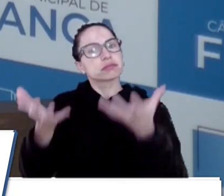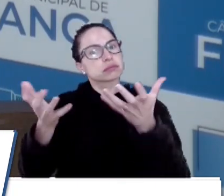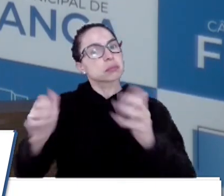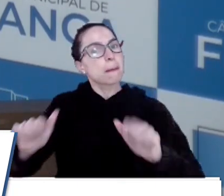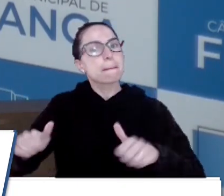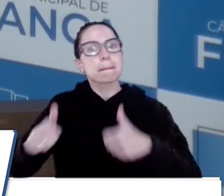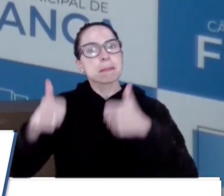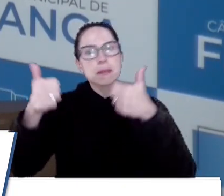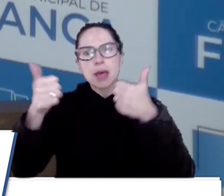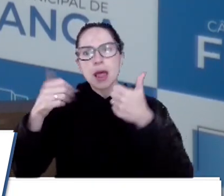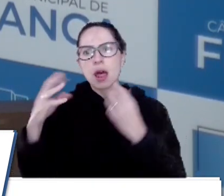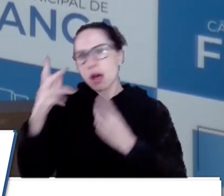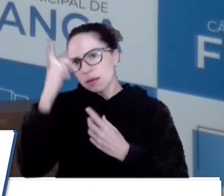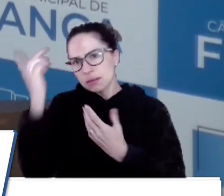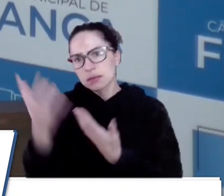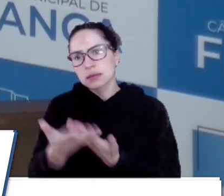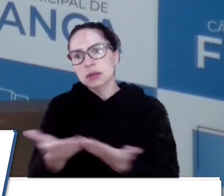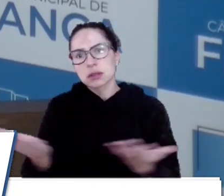as pessoas.